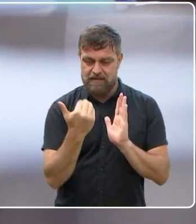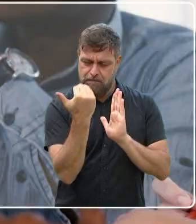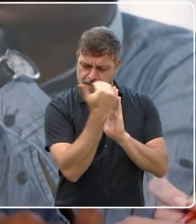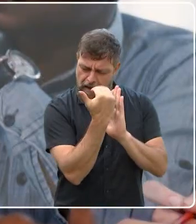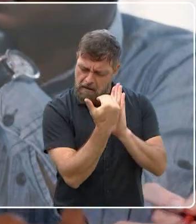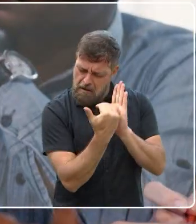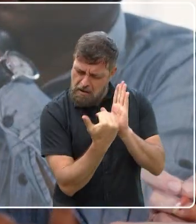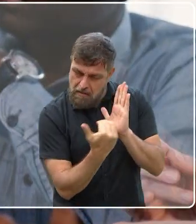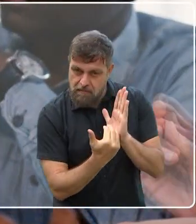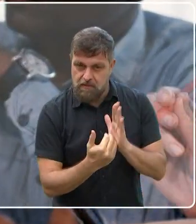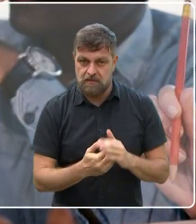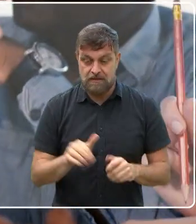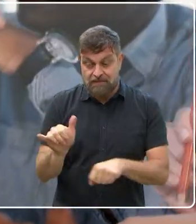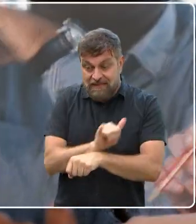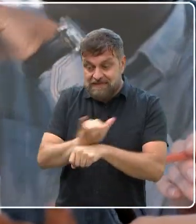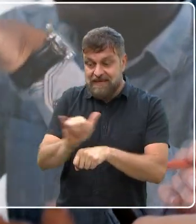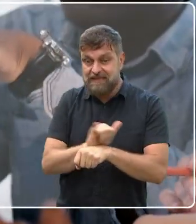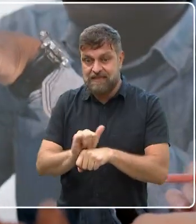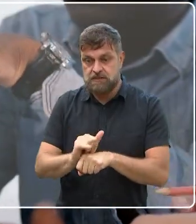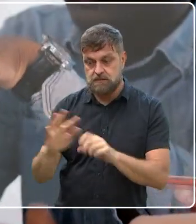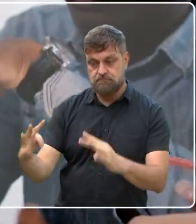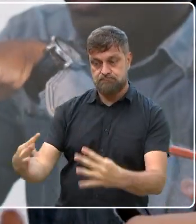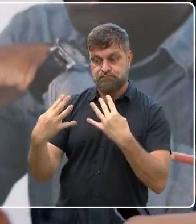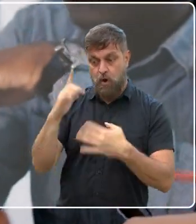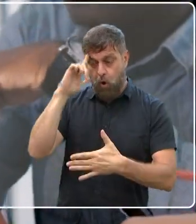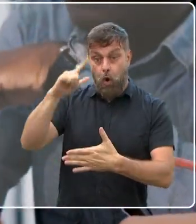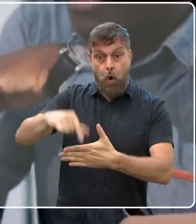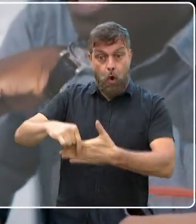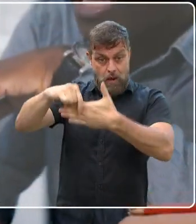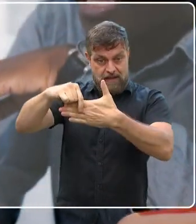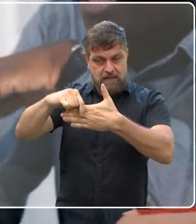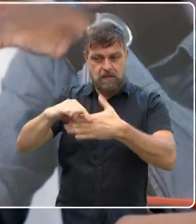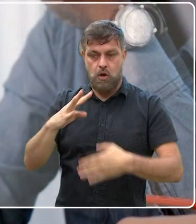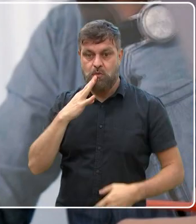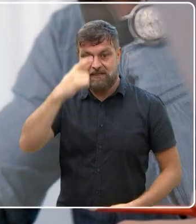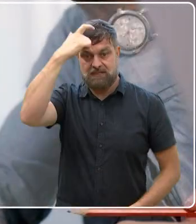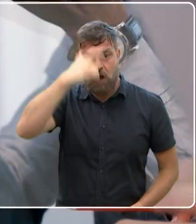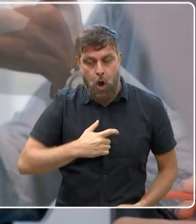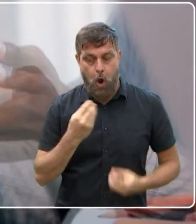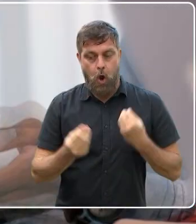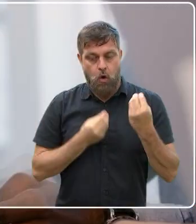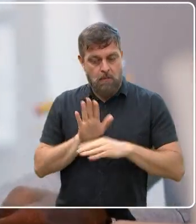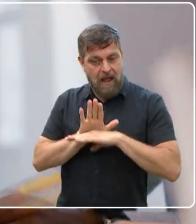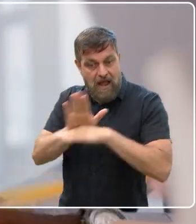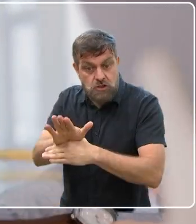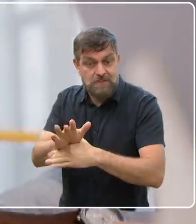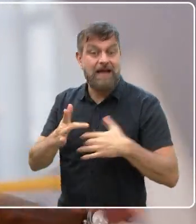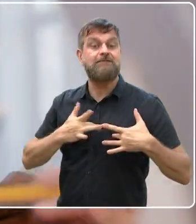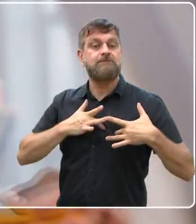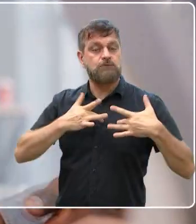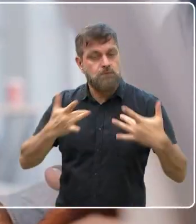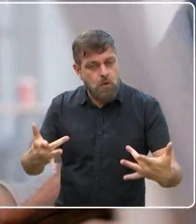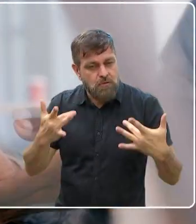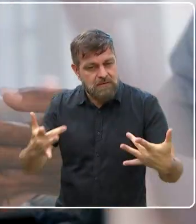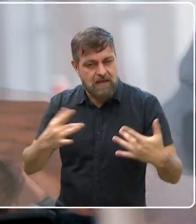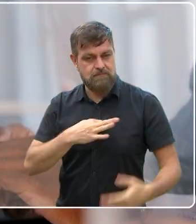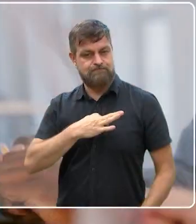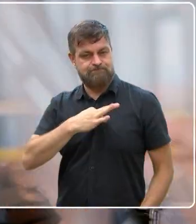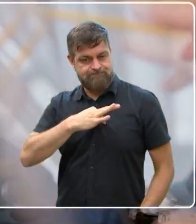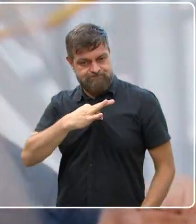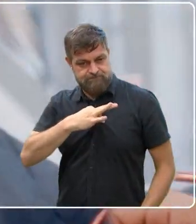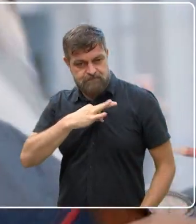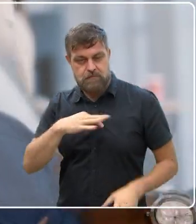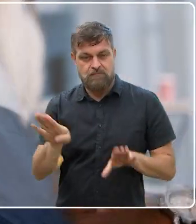item. Procure maneiras de chamar a atenção das lideranças sêniores, como se oferecer em trabalhos voluntários, ajudar